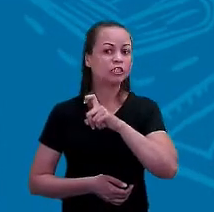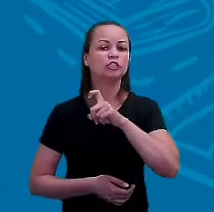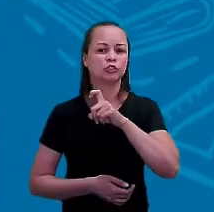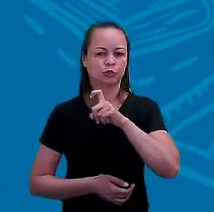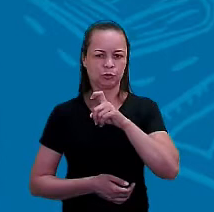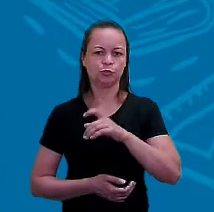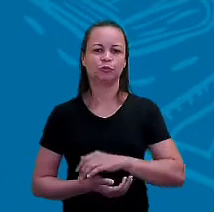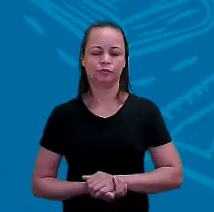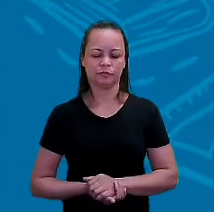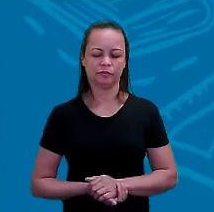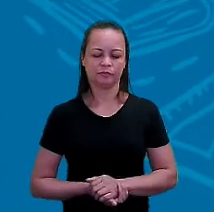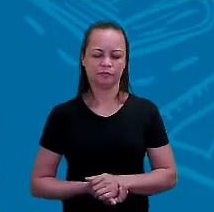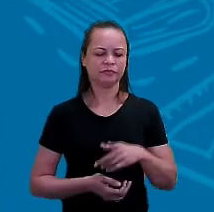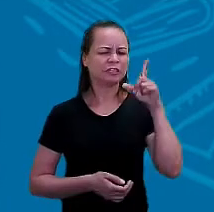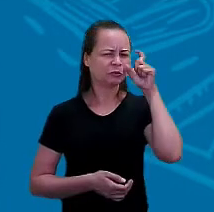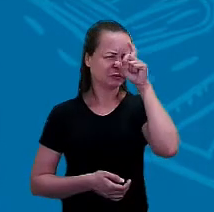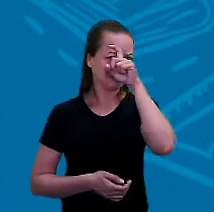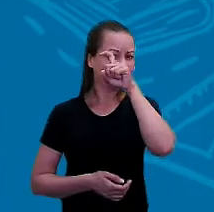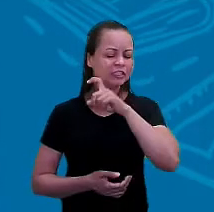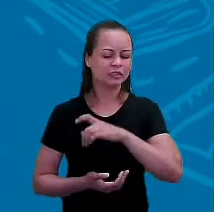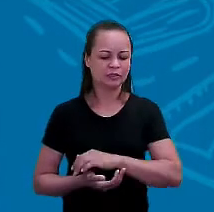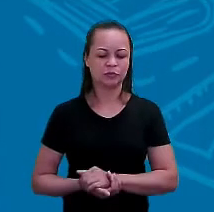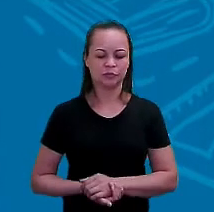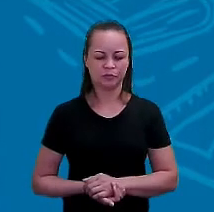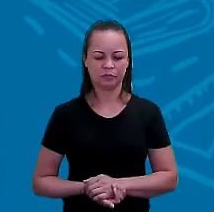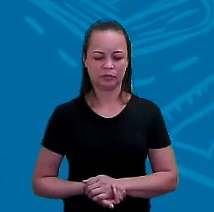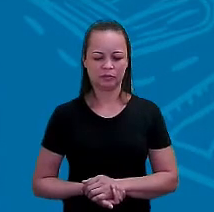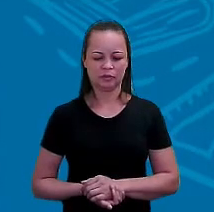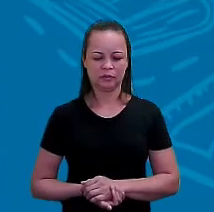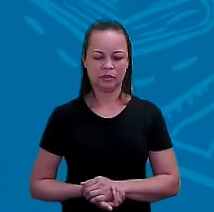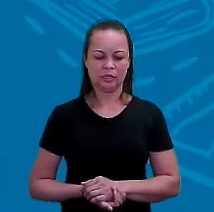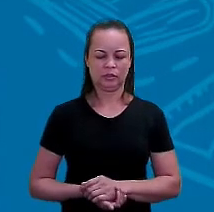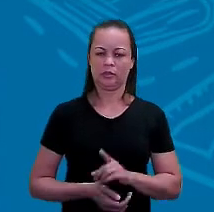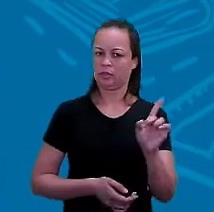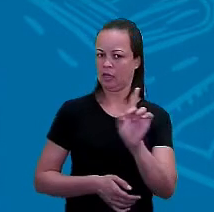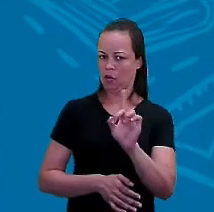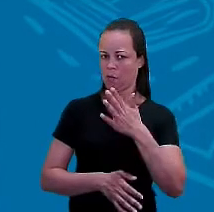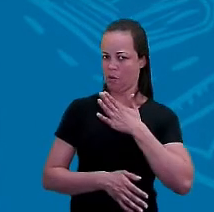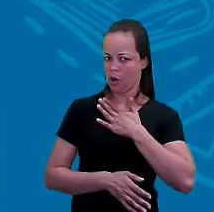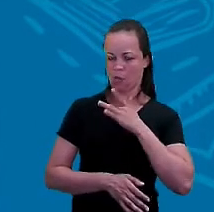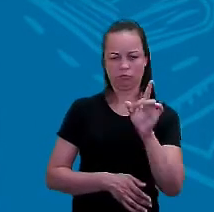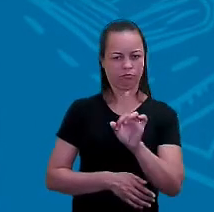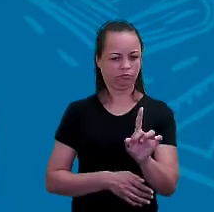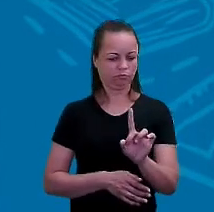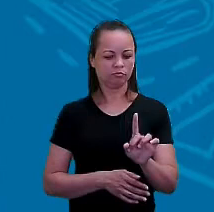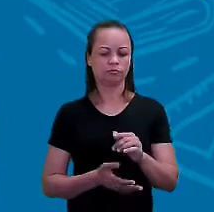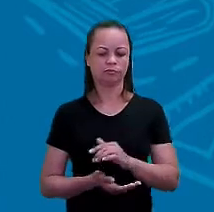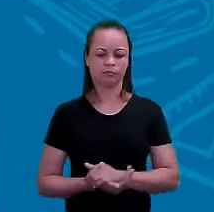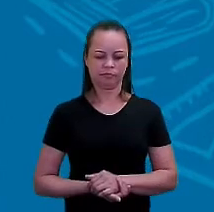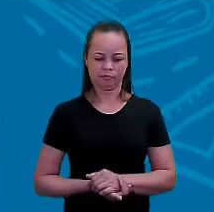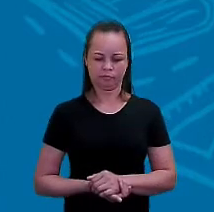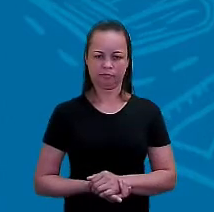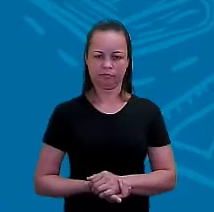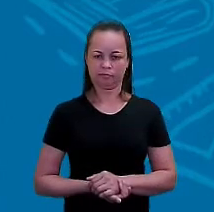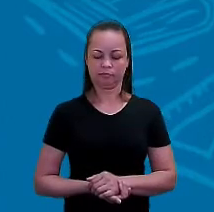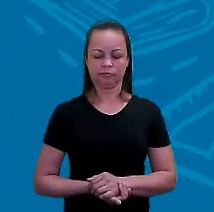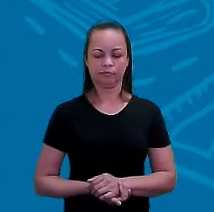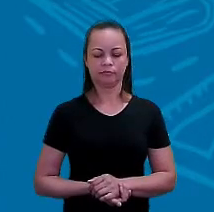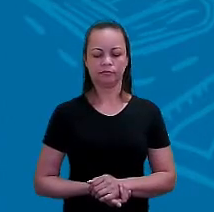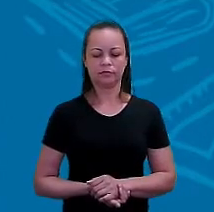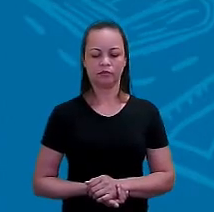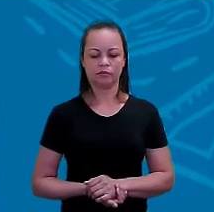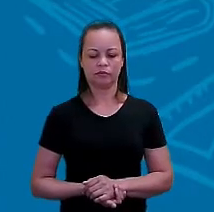It's so hard. É tão difícil. It isn't mine. Não é meu. It isn't mine. Não é meu.